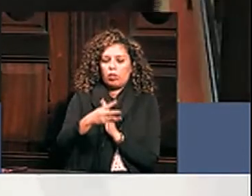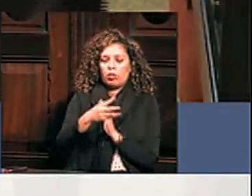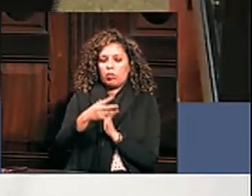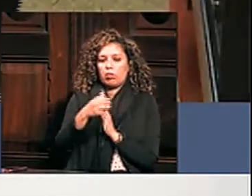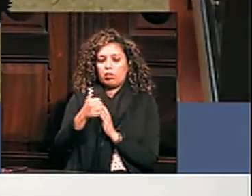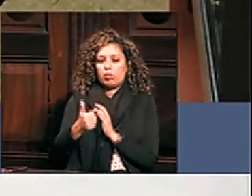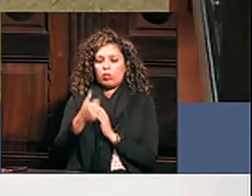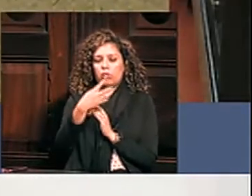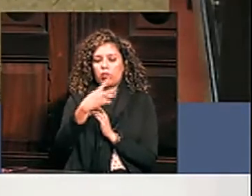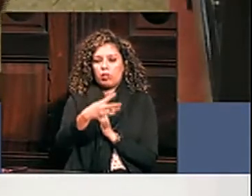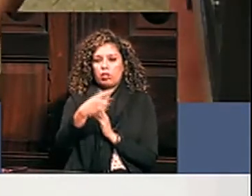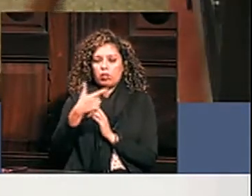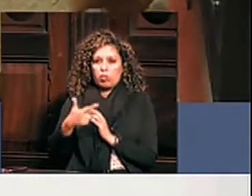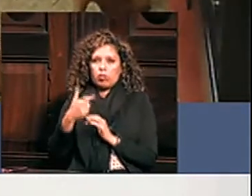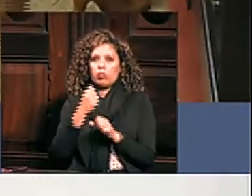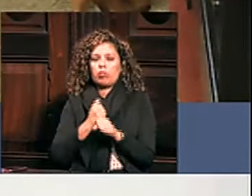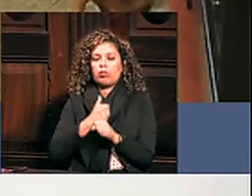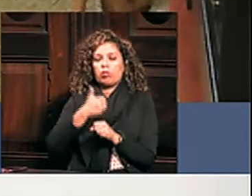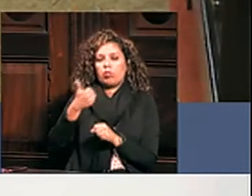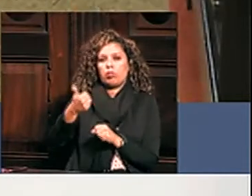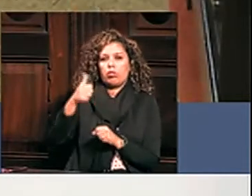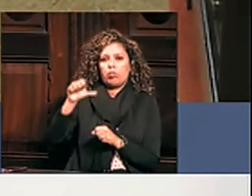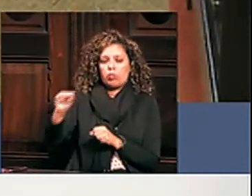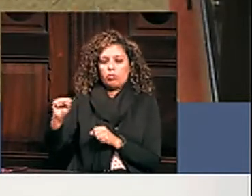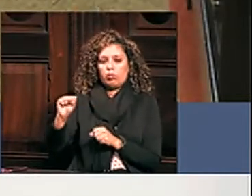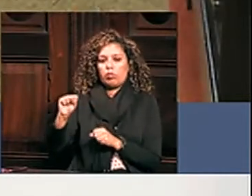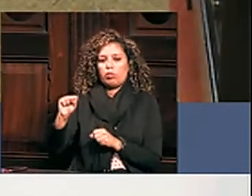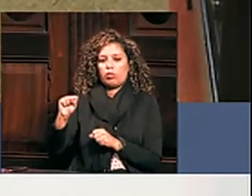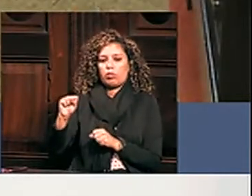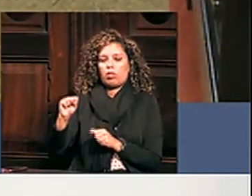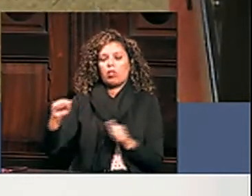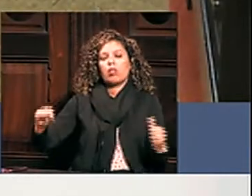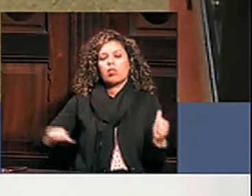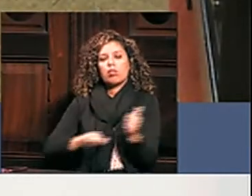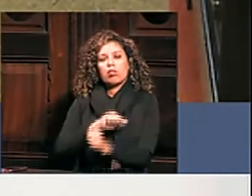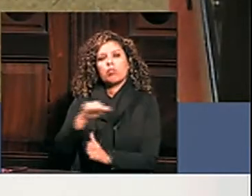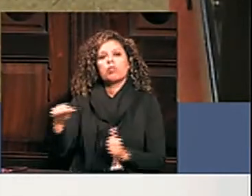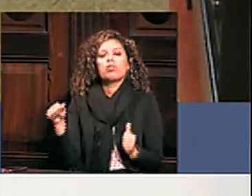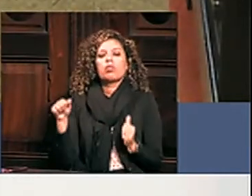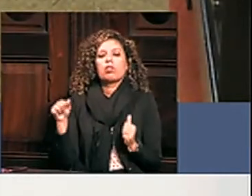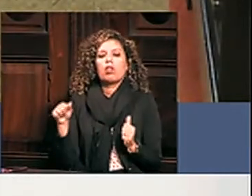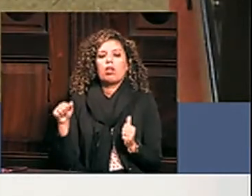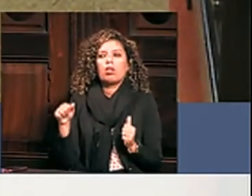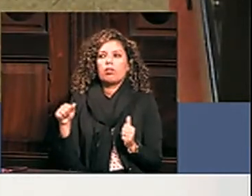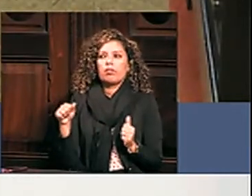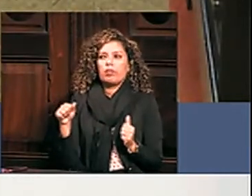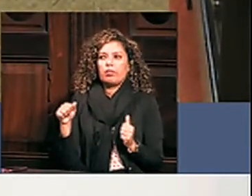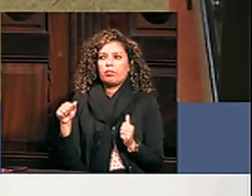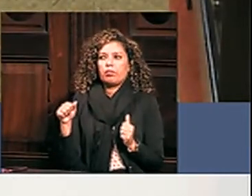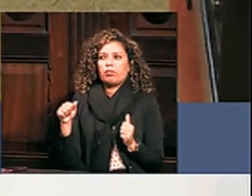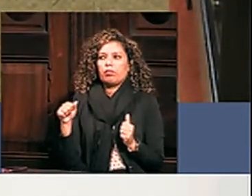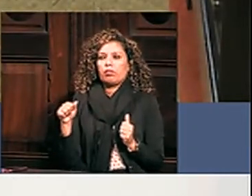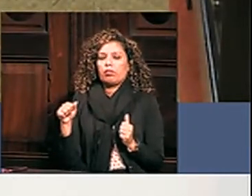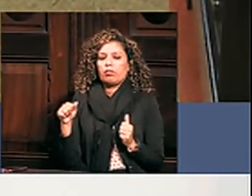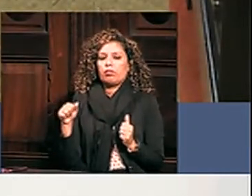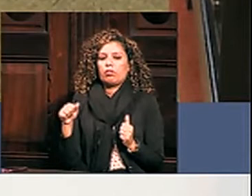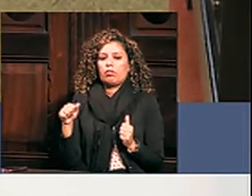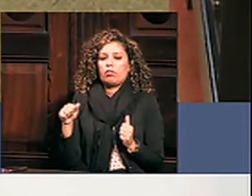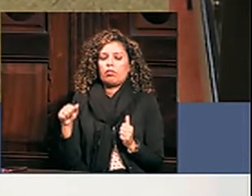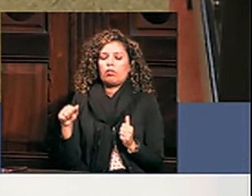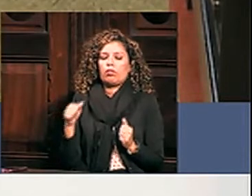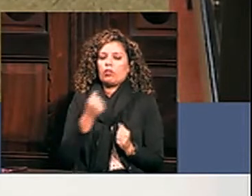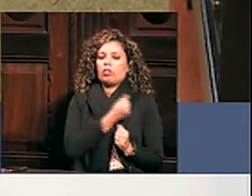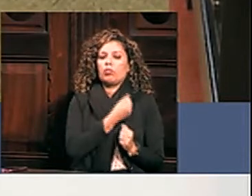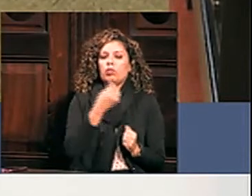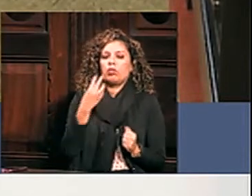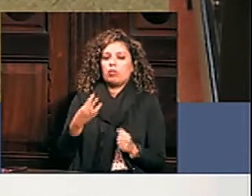4142 de 2018, que visava modificar a linha A do inciso 3º